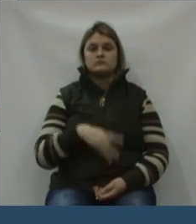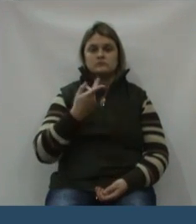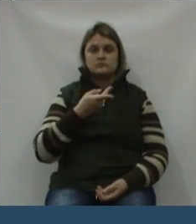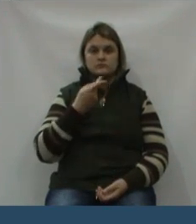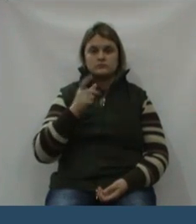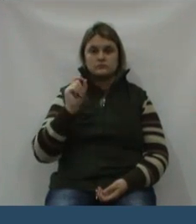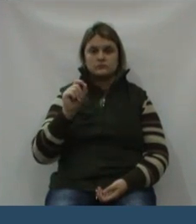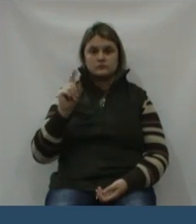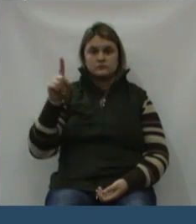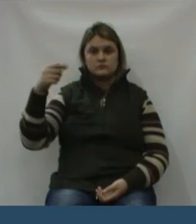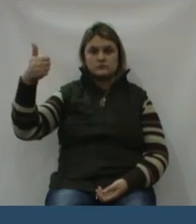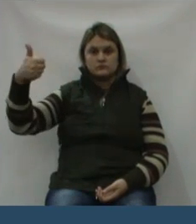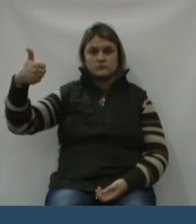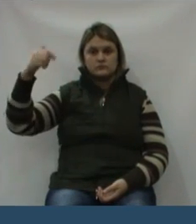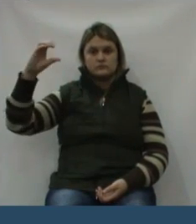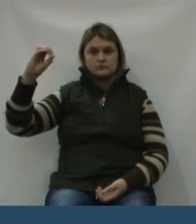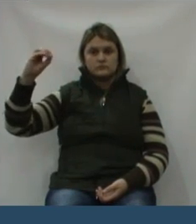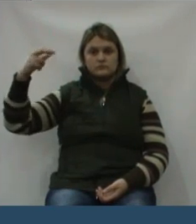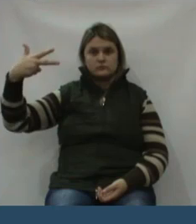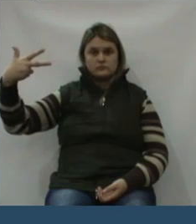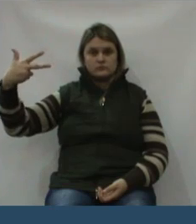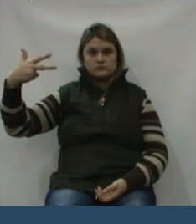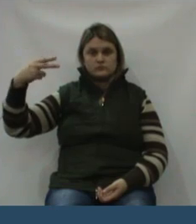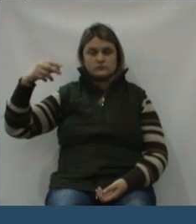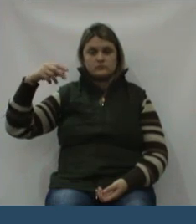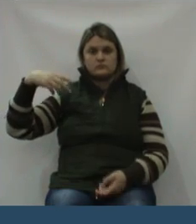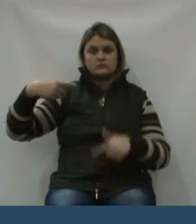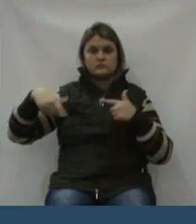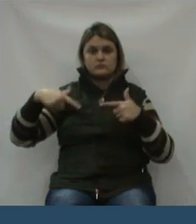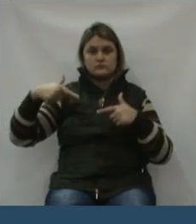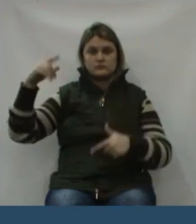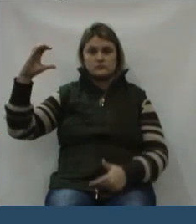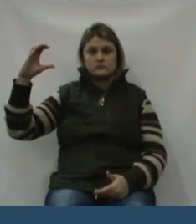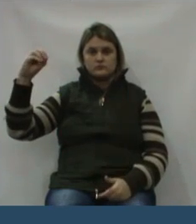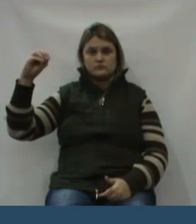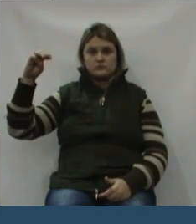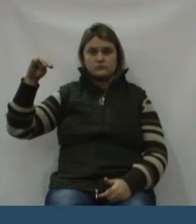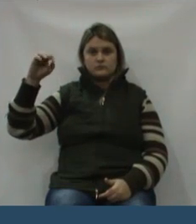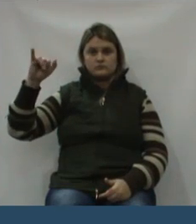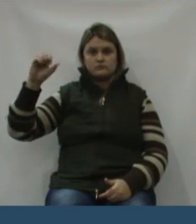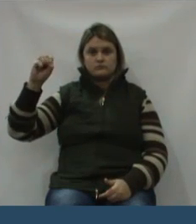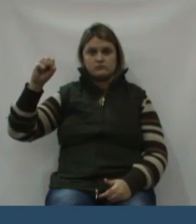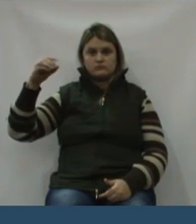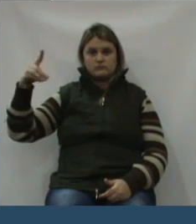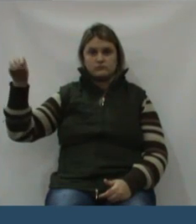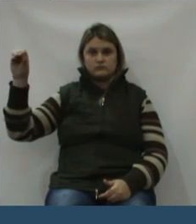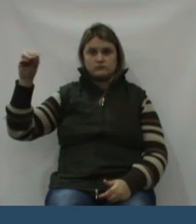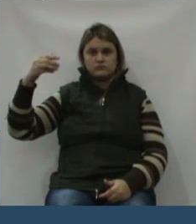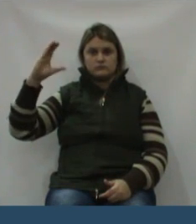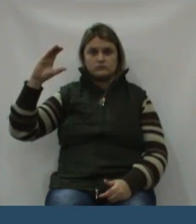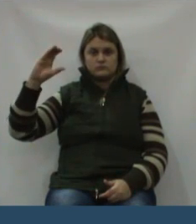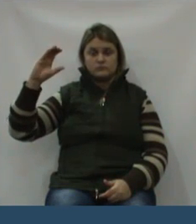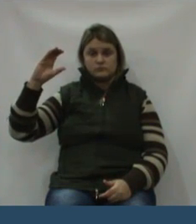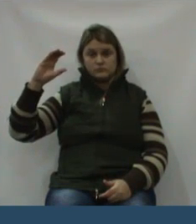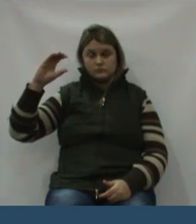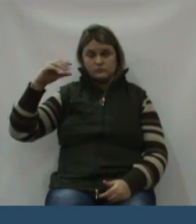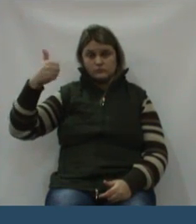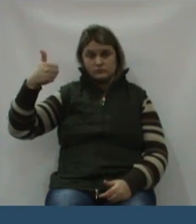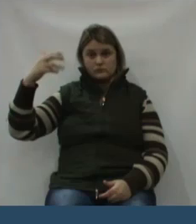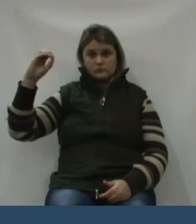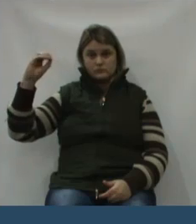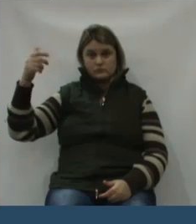dizendo que são 103 cargos em comissão no município de Nova Vitória, 103 cargos no município de Nova